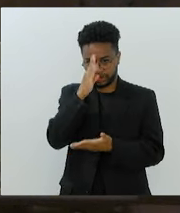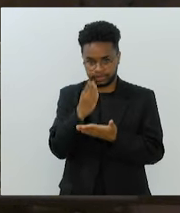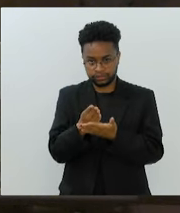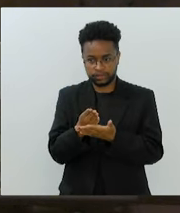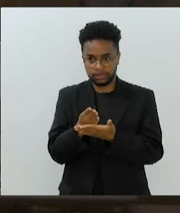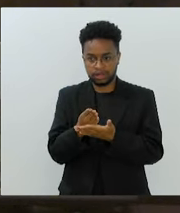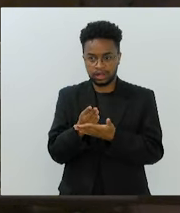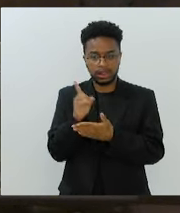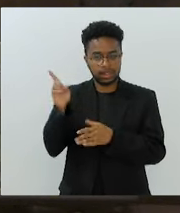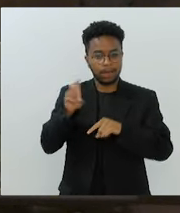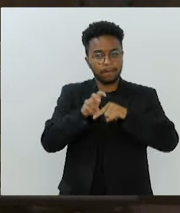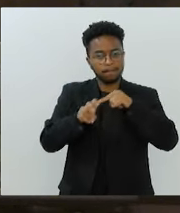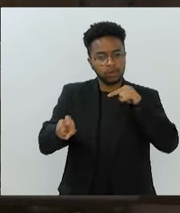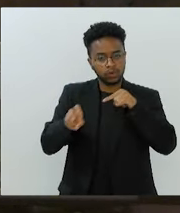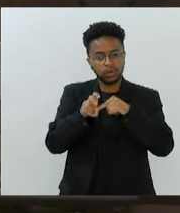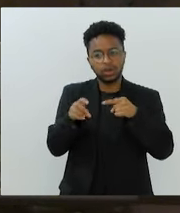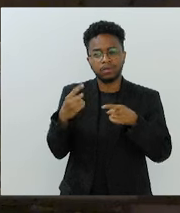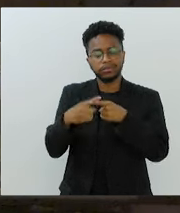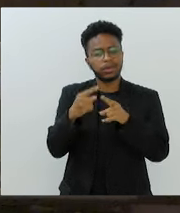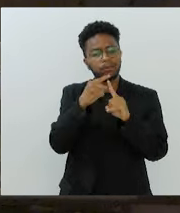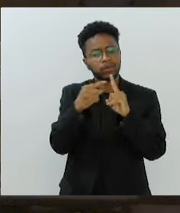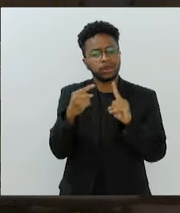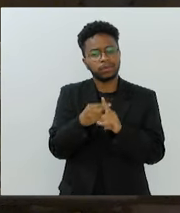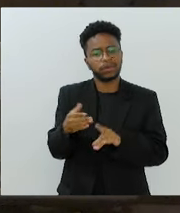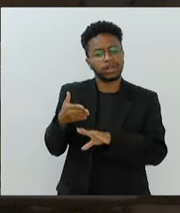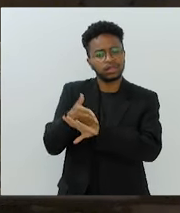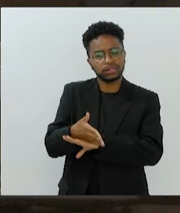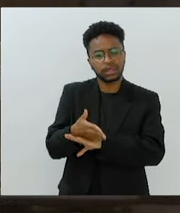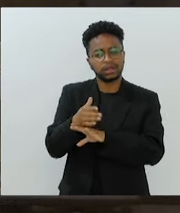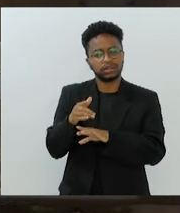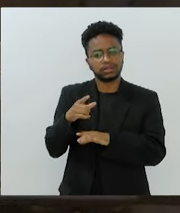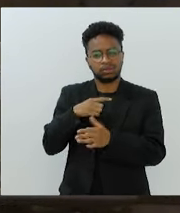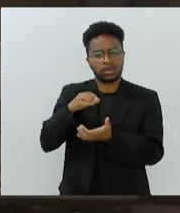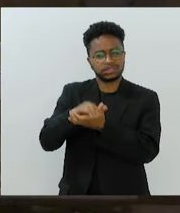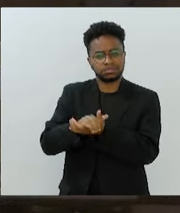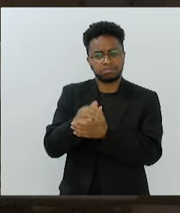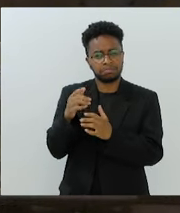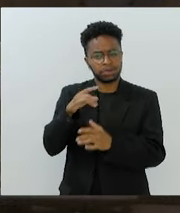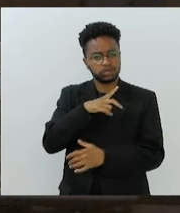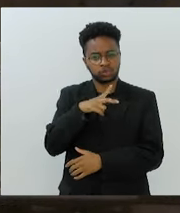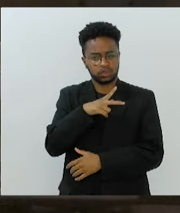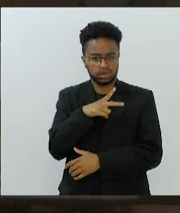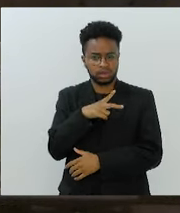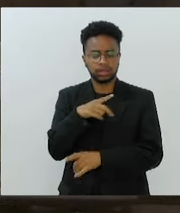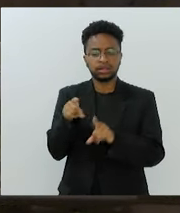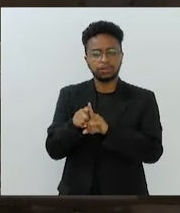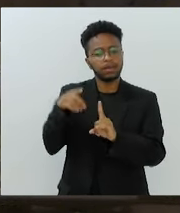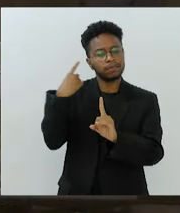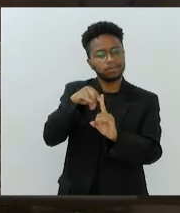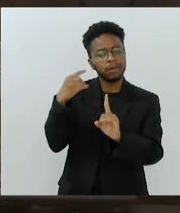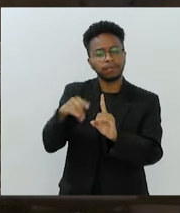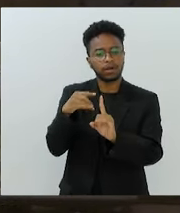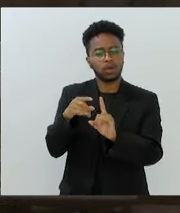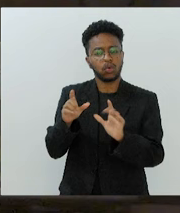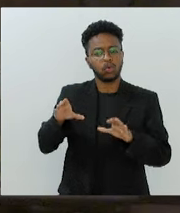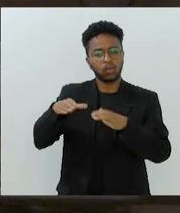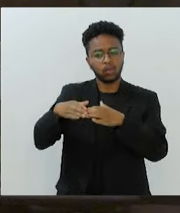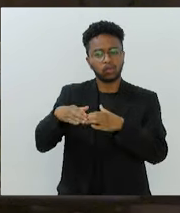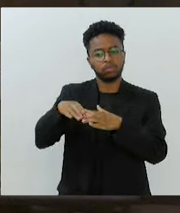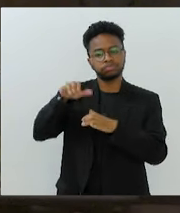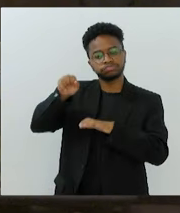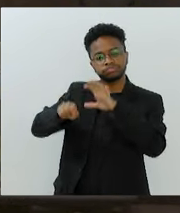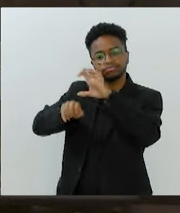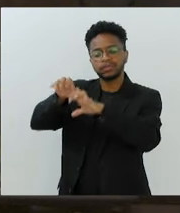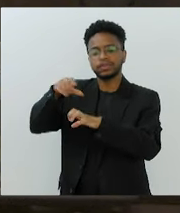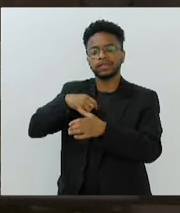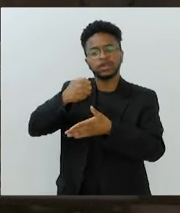Pão de Açúcar, que vedaram acesso para um casamento particular, ainda agrediram os alpinistas que estão ali numa